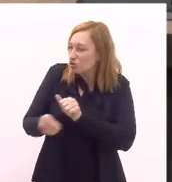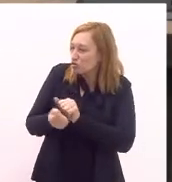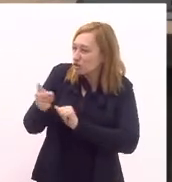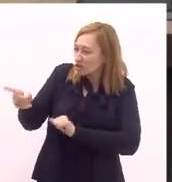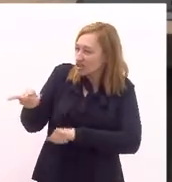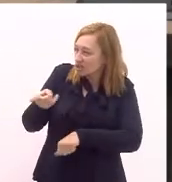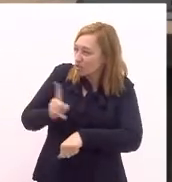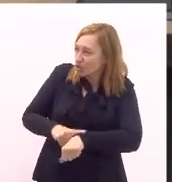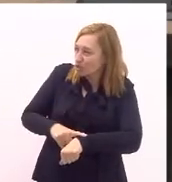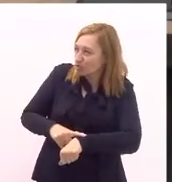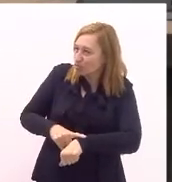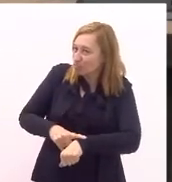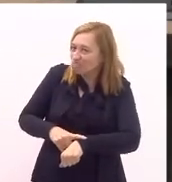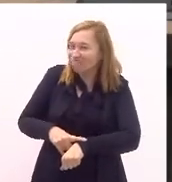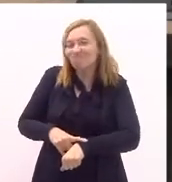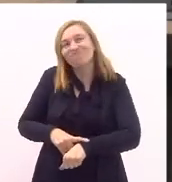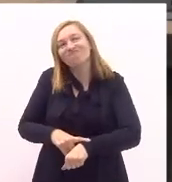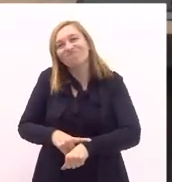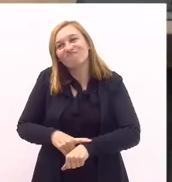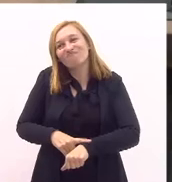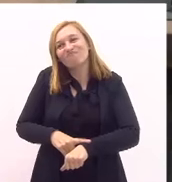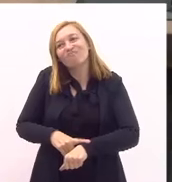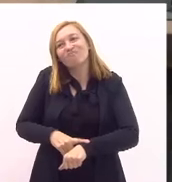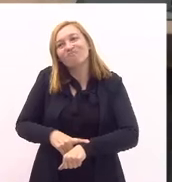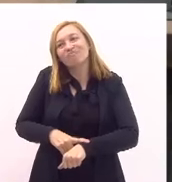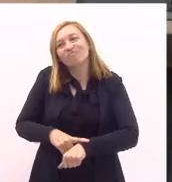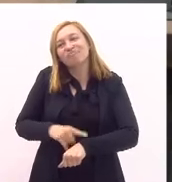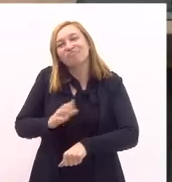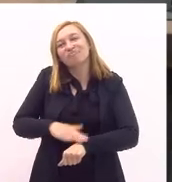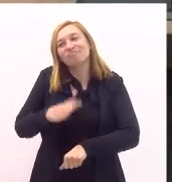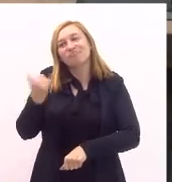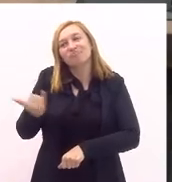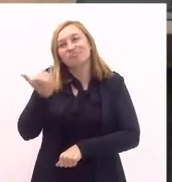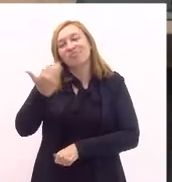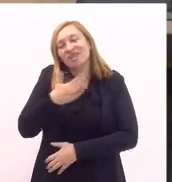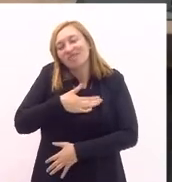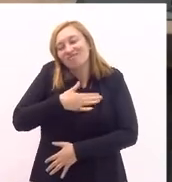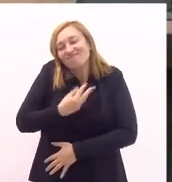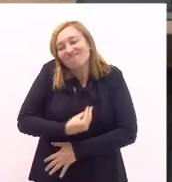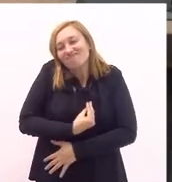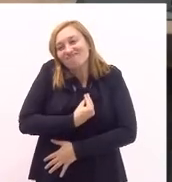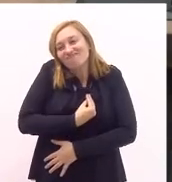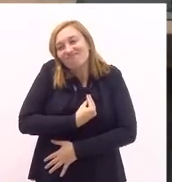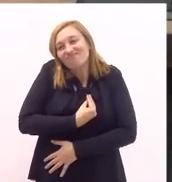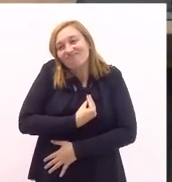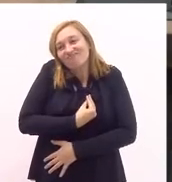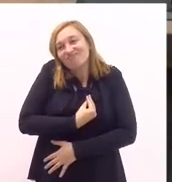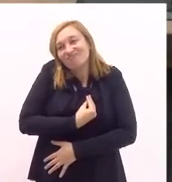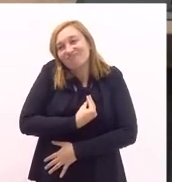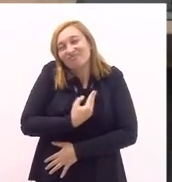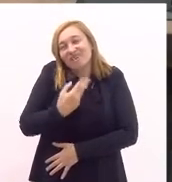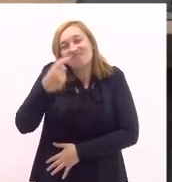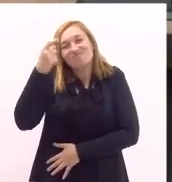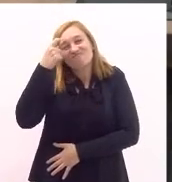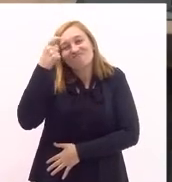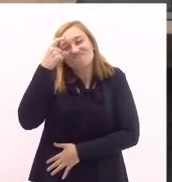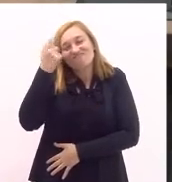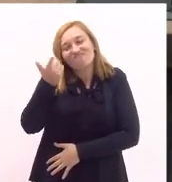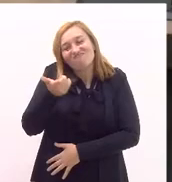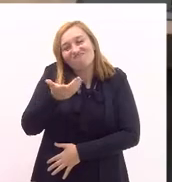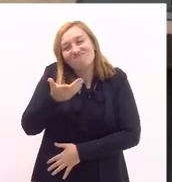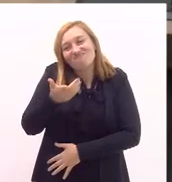você nesse momento Essa é uma das coisas mais importantes na minha vida na minha memória